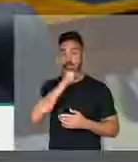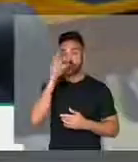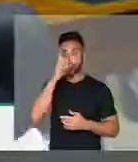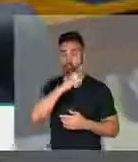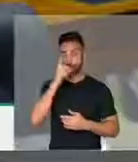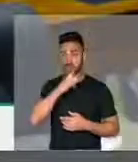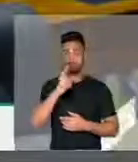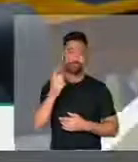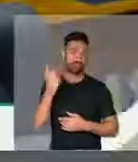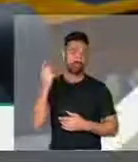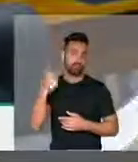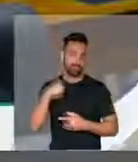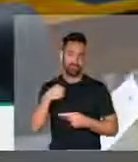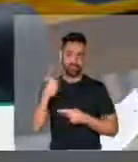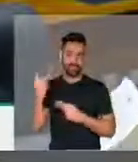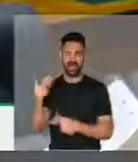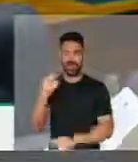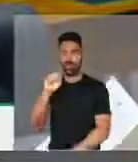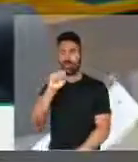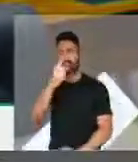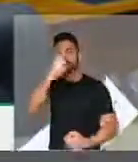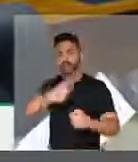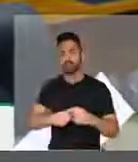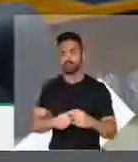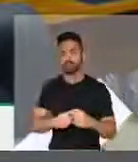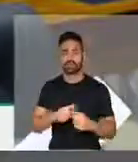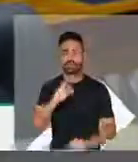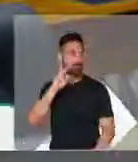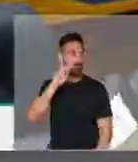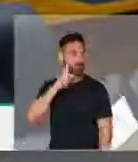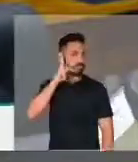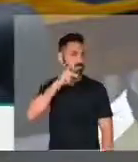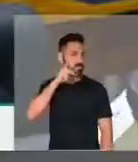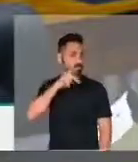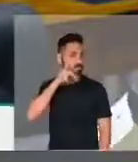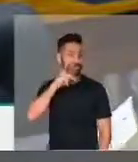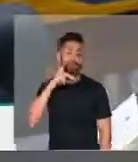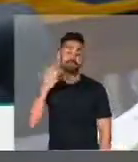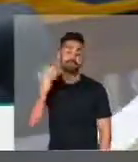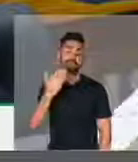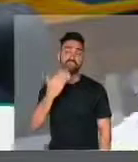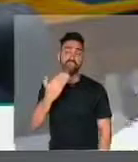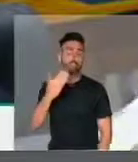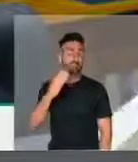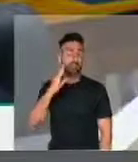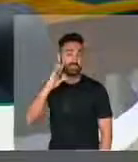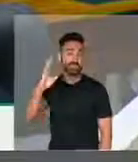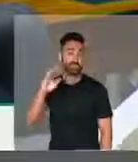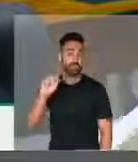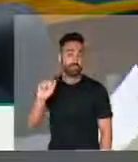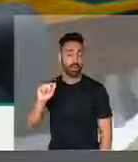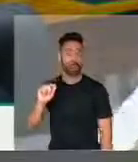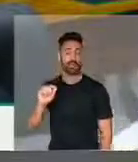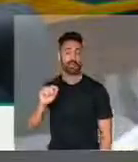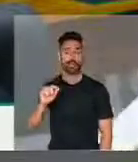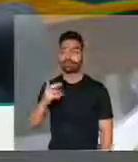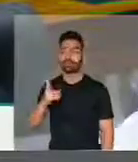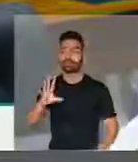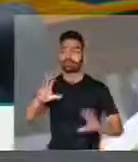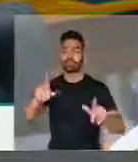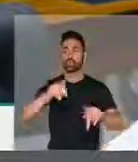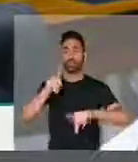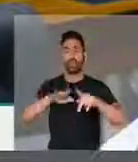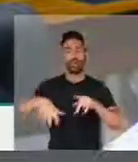estive visitando 8 cidades do Alto Sertão da Paraíba. E o pedido mais contundente e mais repetitivo